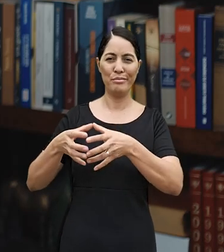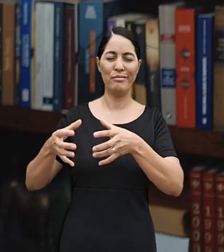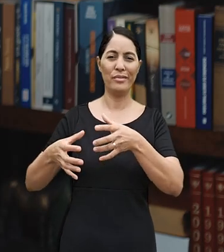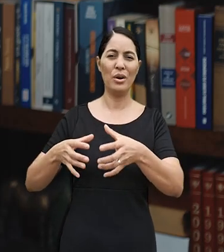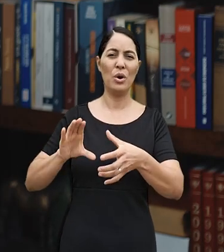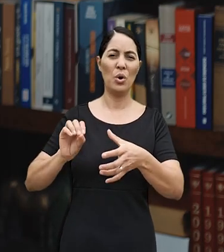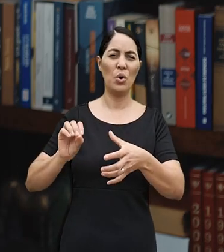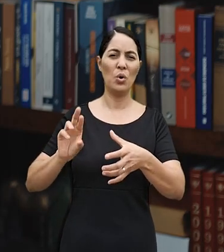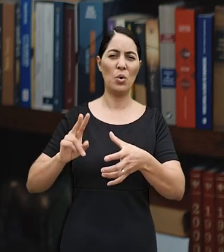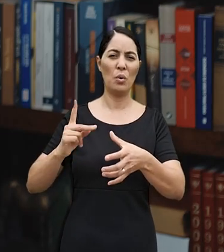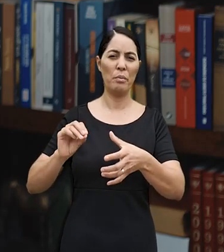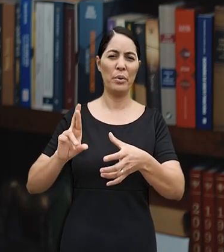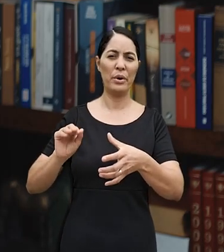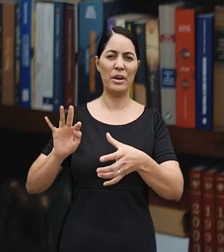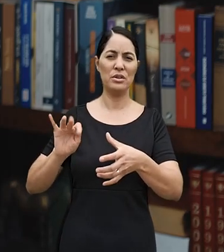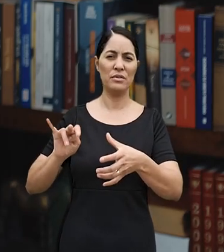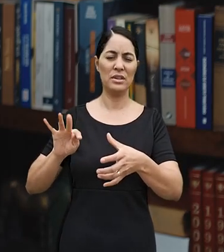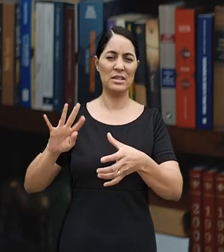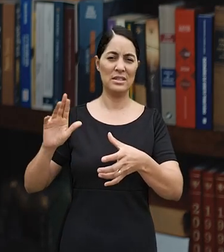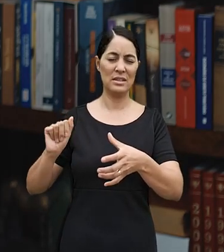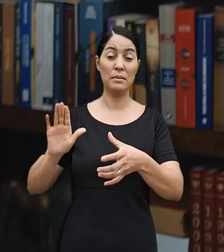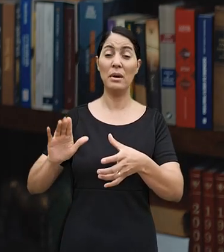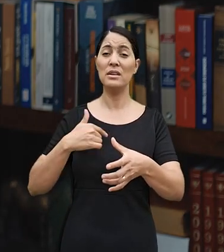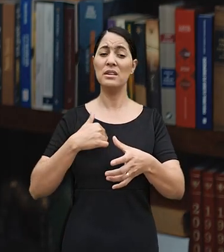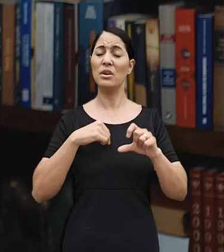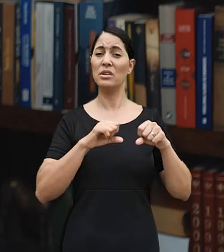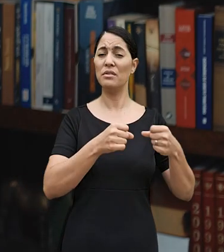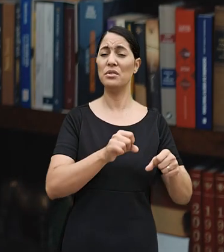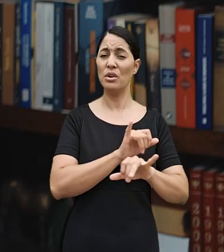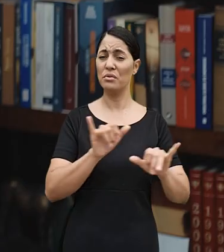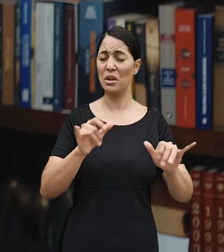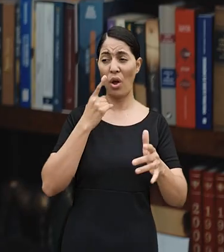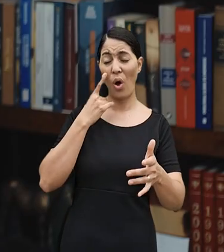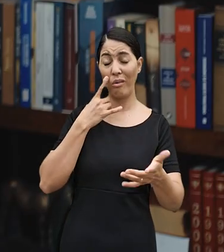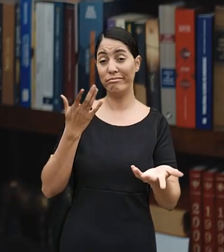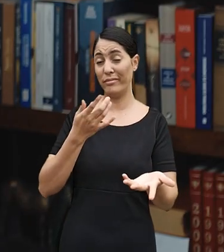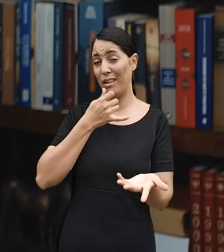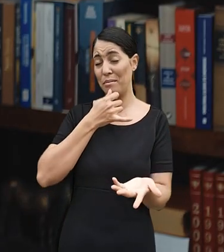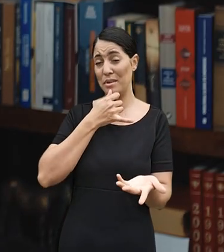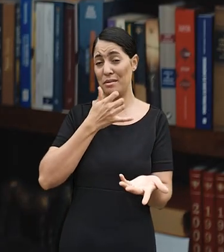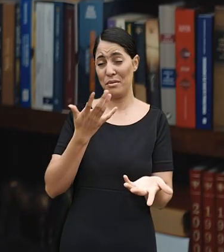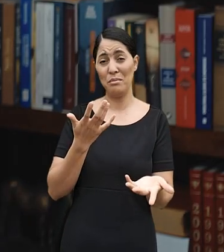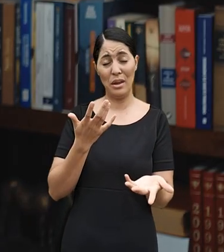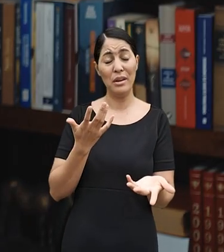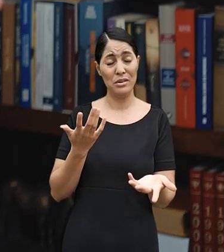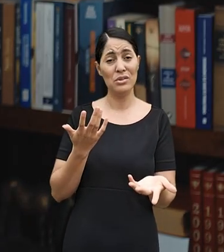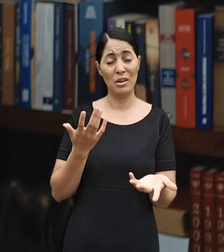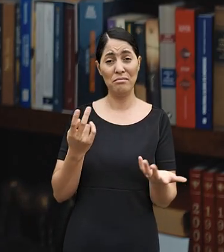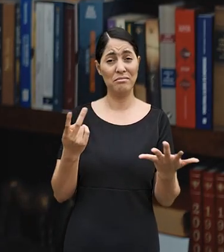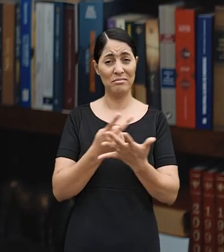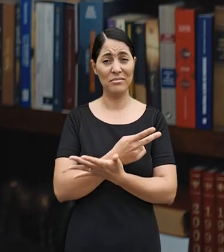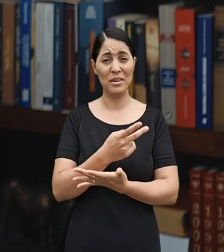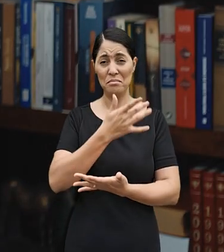corporativista, né? E quando eu defendi a matéria no dia da votação, eu disse: olha, lamentavelmente, muitos dos que